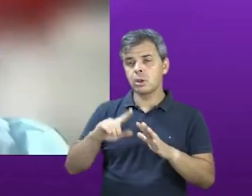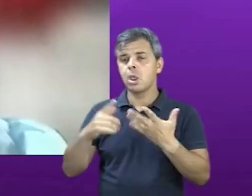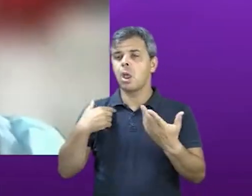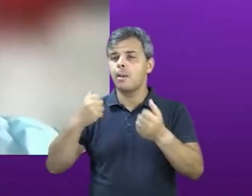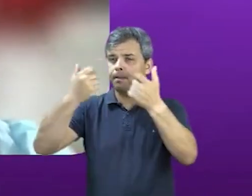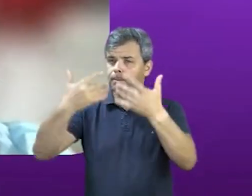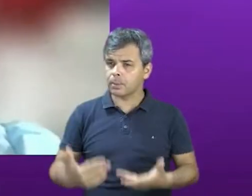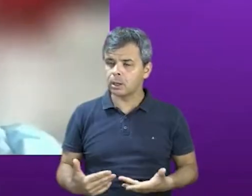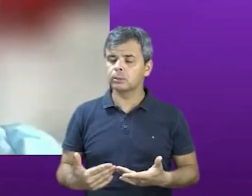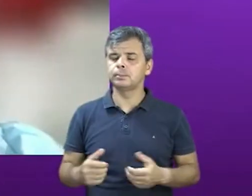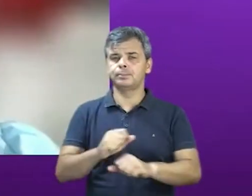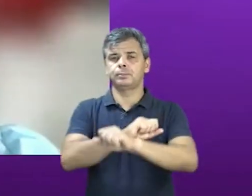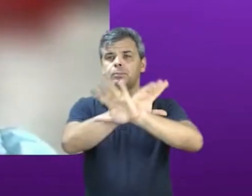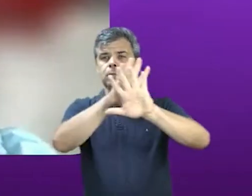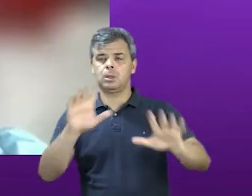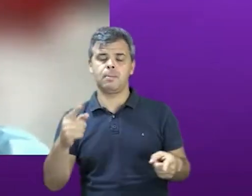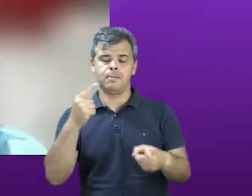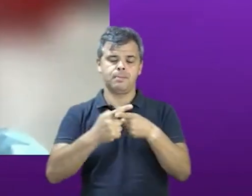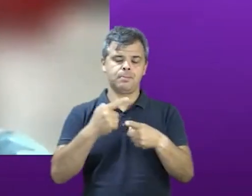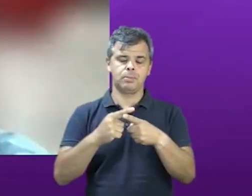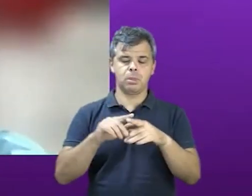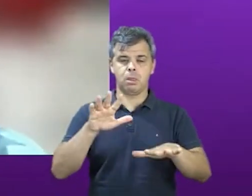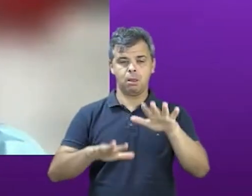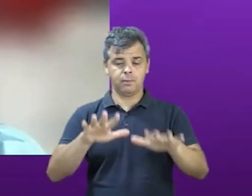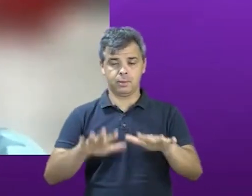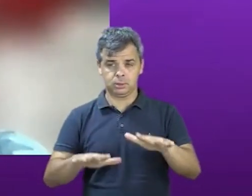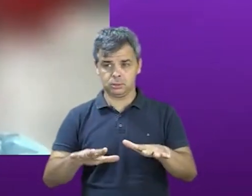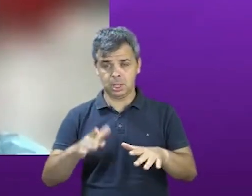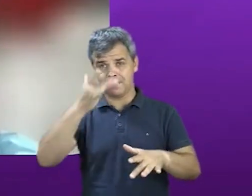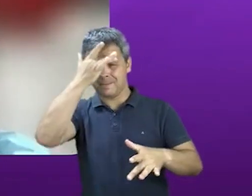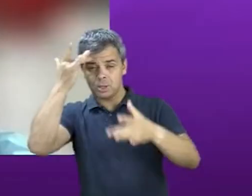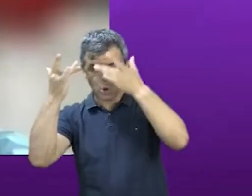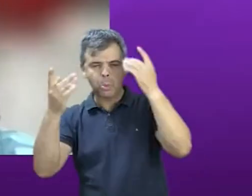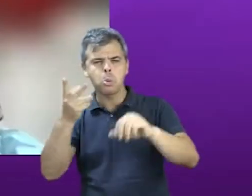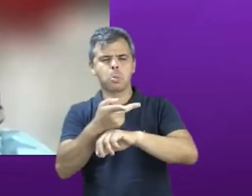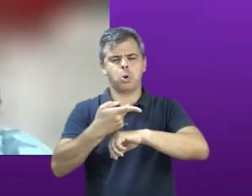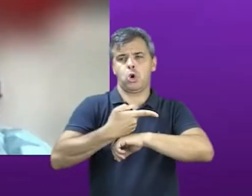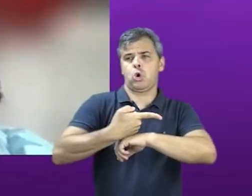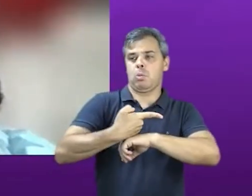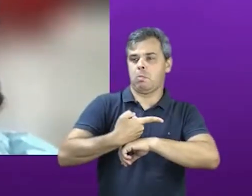sempre deixo isso bem claro, porque às vezes as pessoas me procuram e